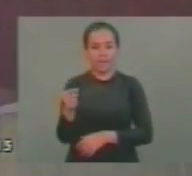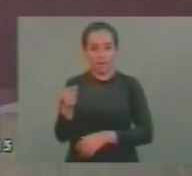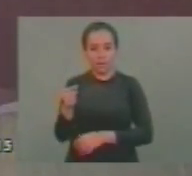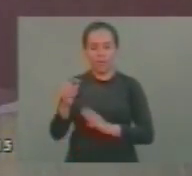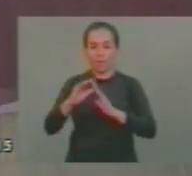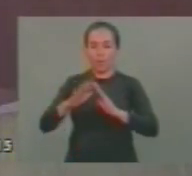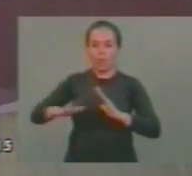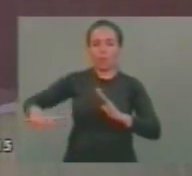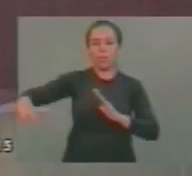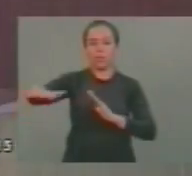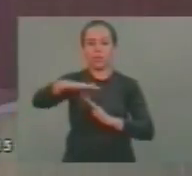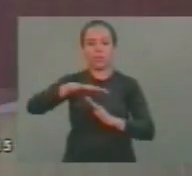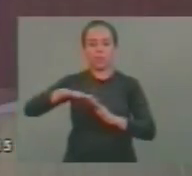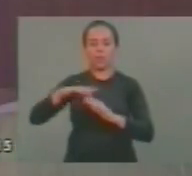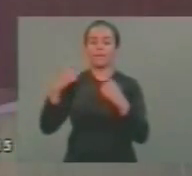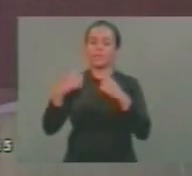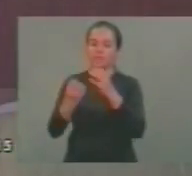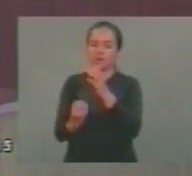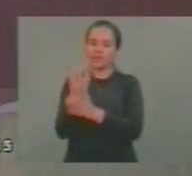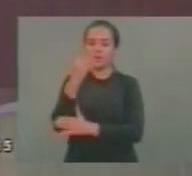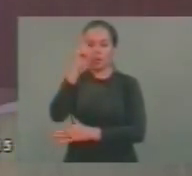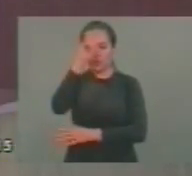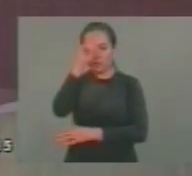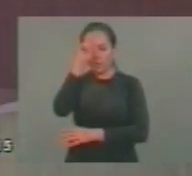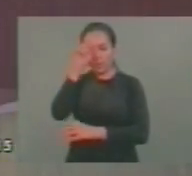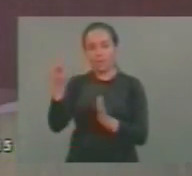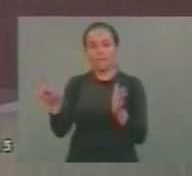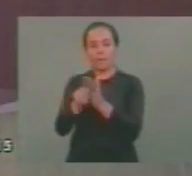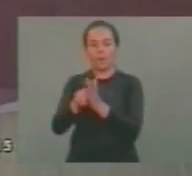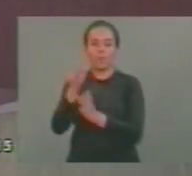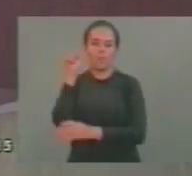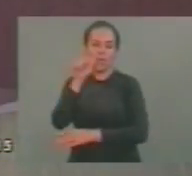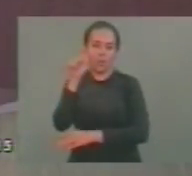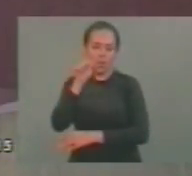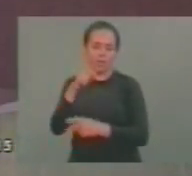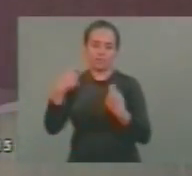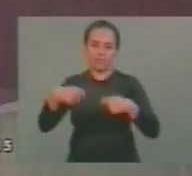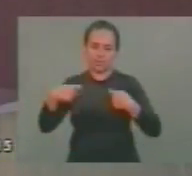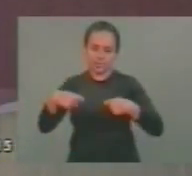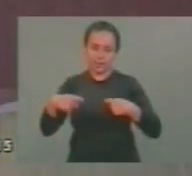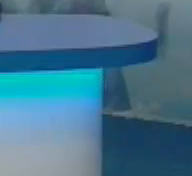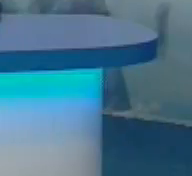aprovação da criação do Conselho Estadual do Idoso e do Fundo Estadual do Idoso no Ceará.